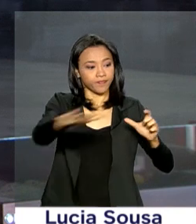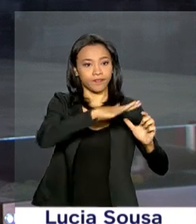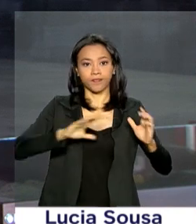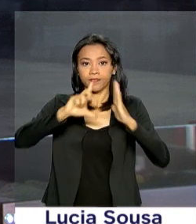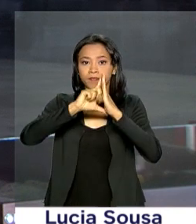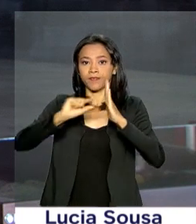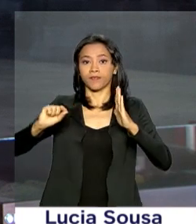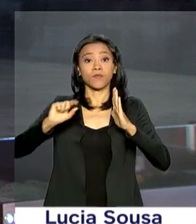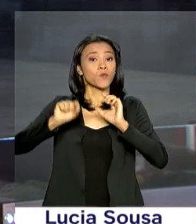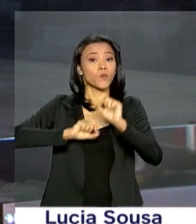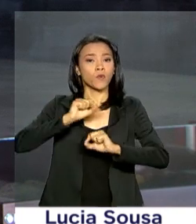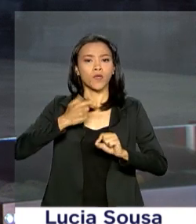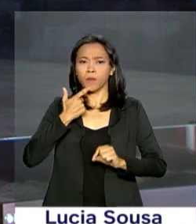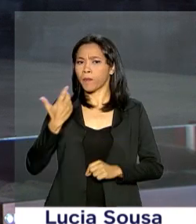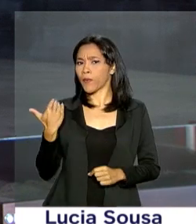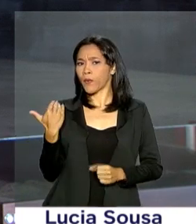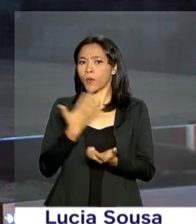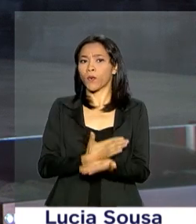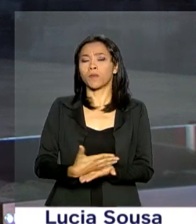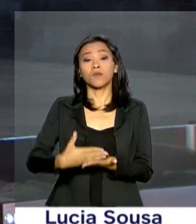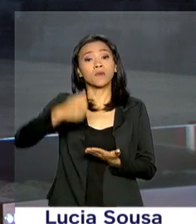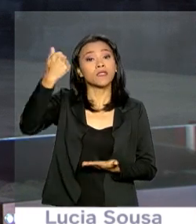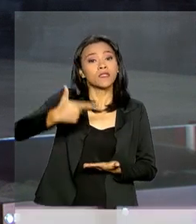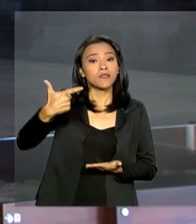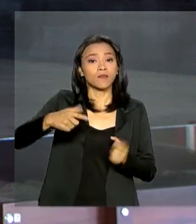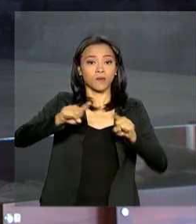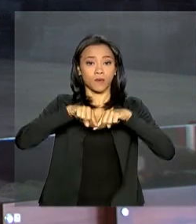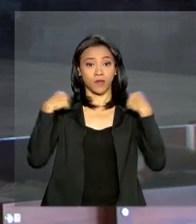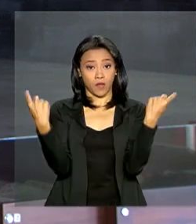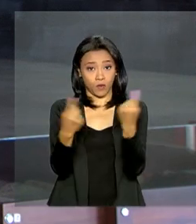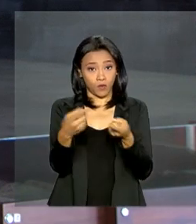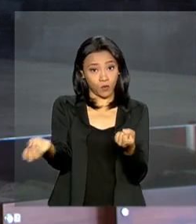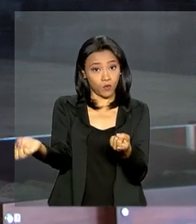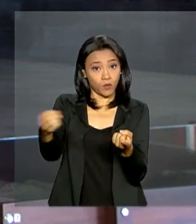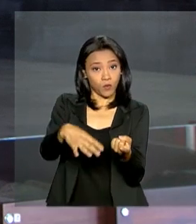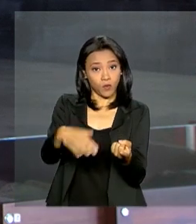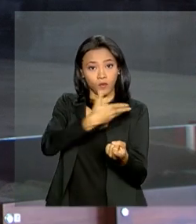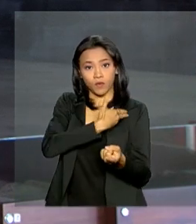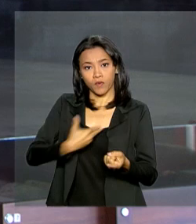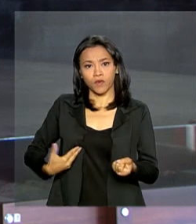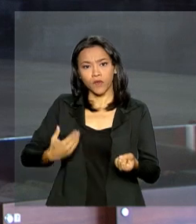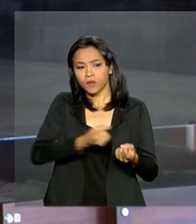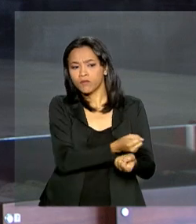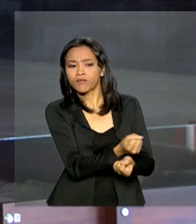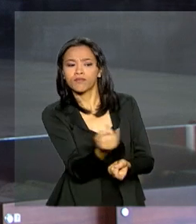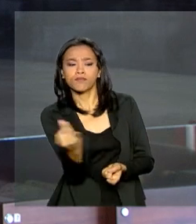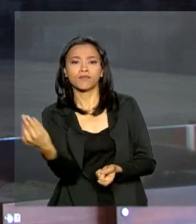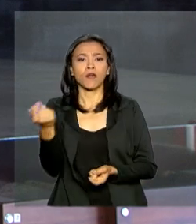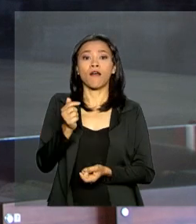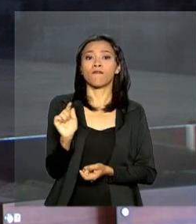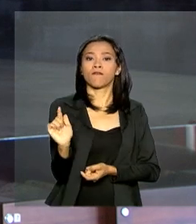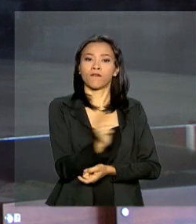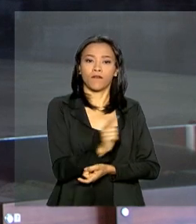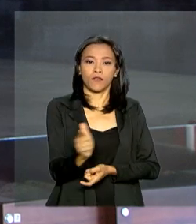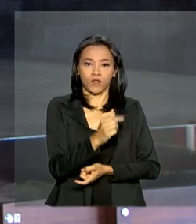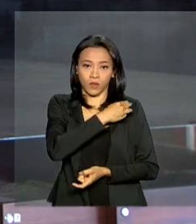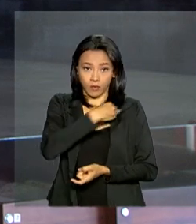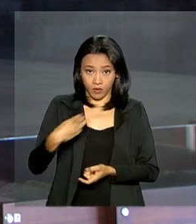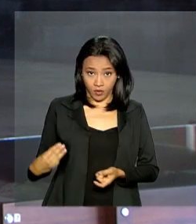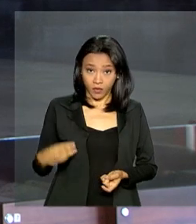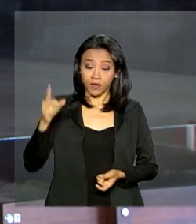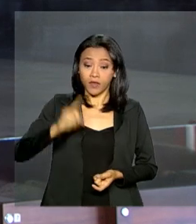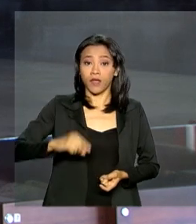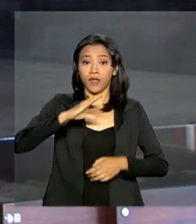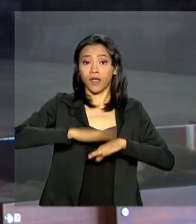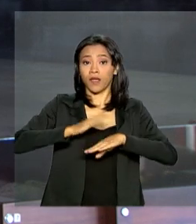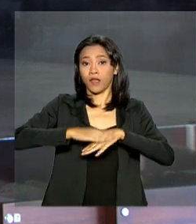pouco a segunda reunião ministerial do novo governo o encontro reúne os 22 ministros e é coordenado pelo presidente